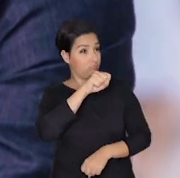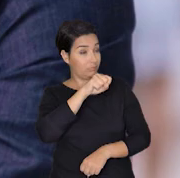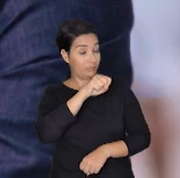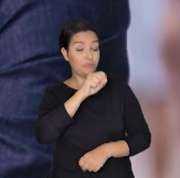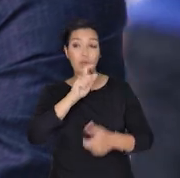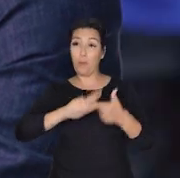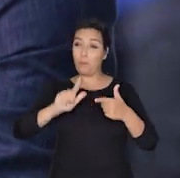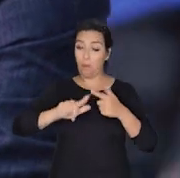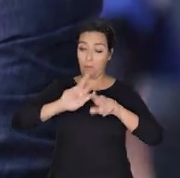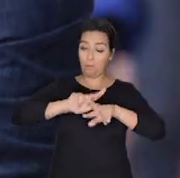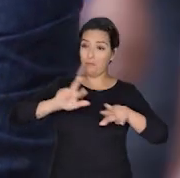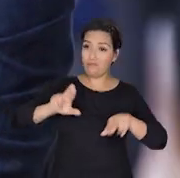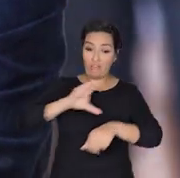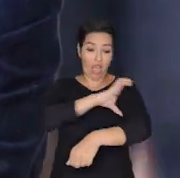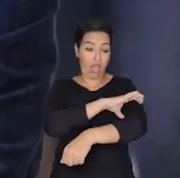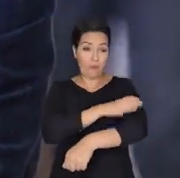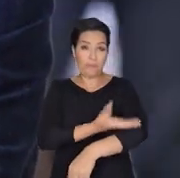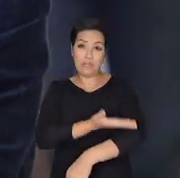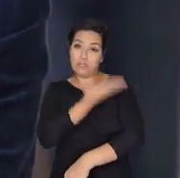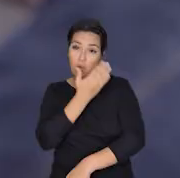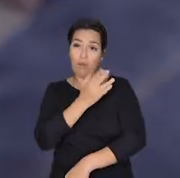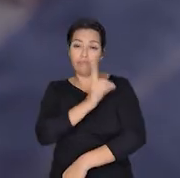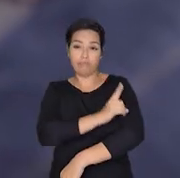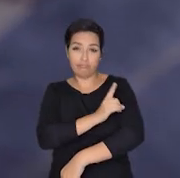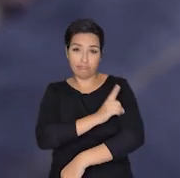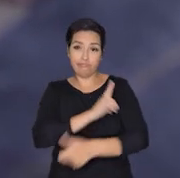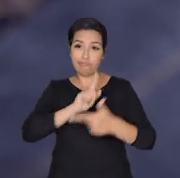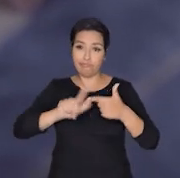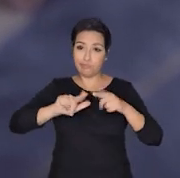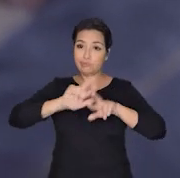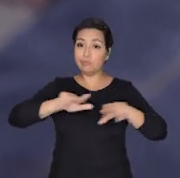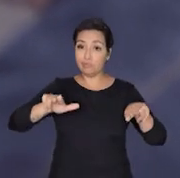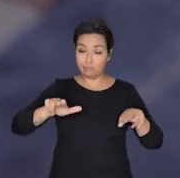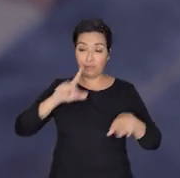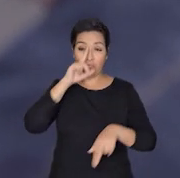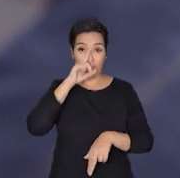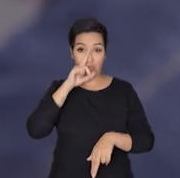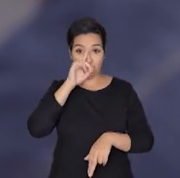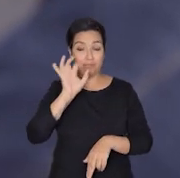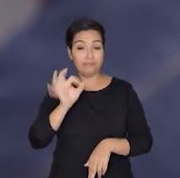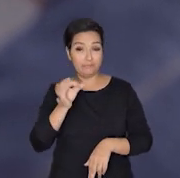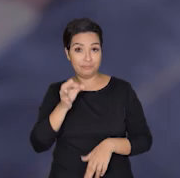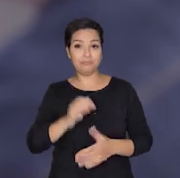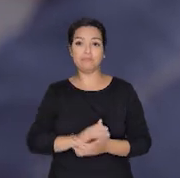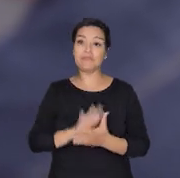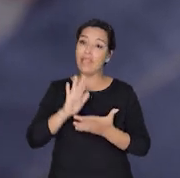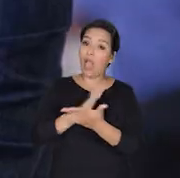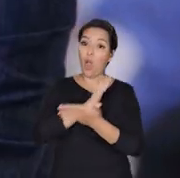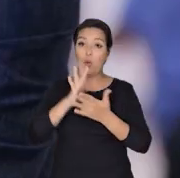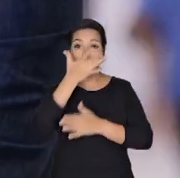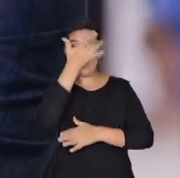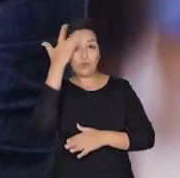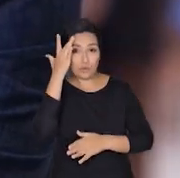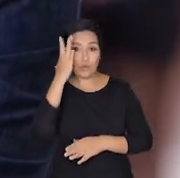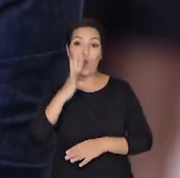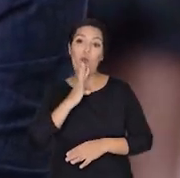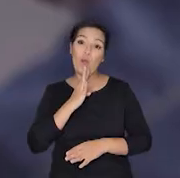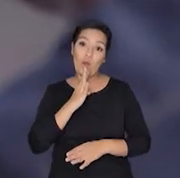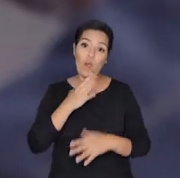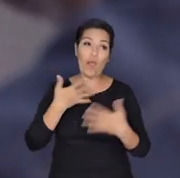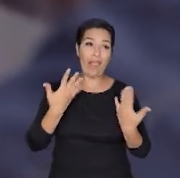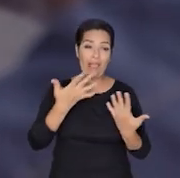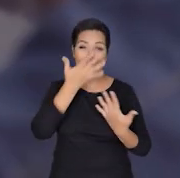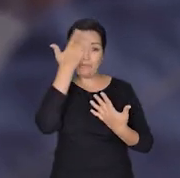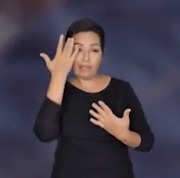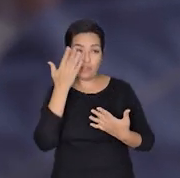diabetes, eles são muito graves no Rio de Janeiro. Sim. Algumas pessoas conseguem, porque tem o tal do conhecimento. Então... Indicação política.